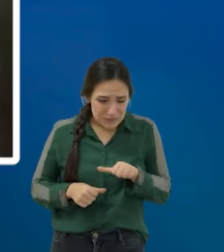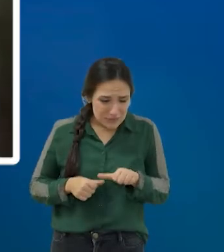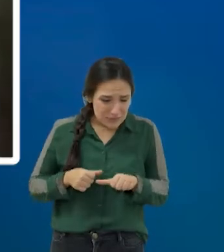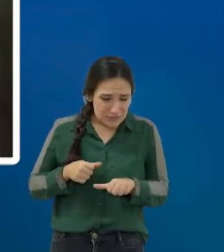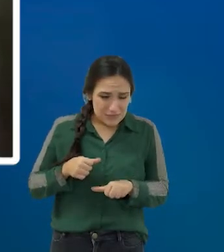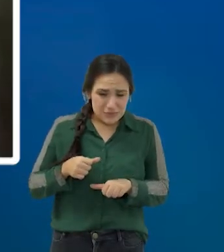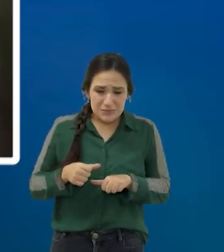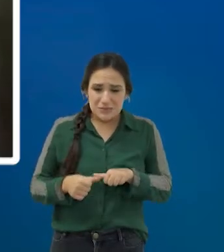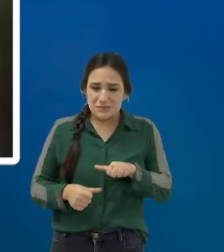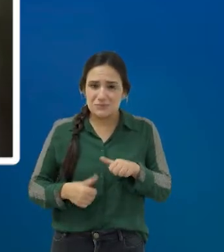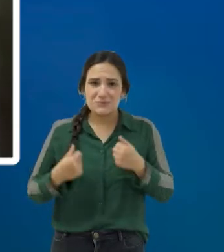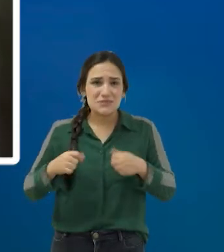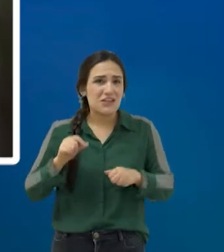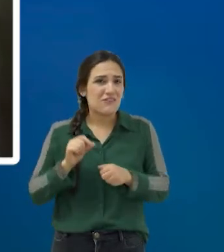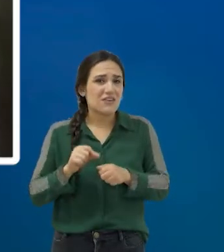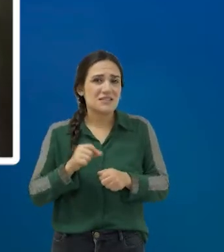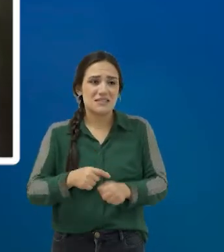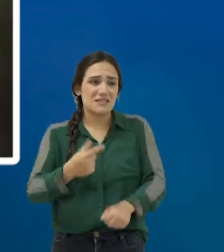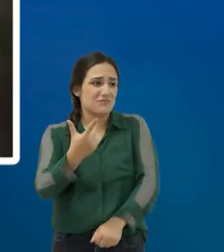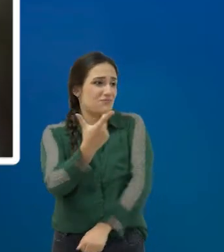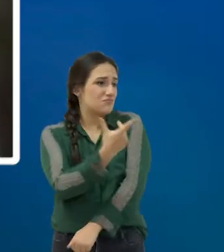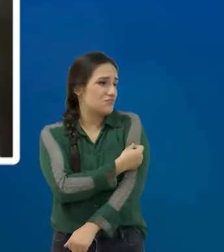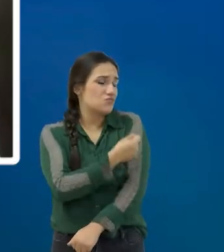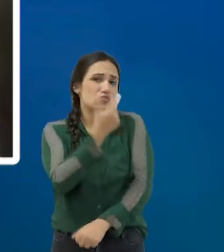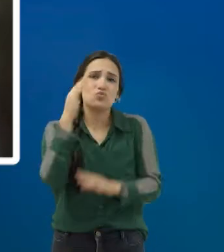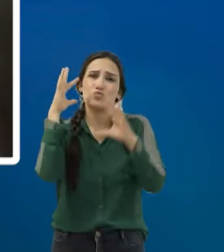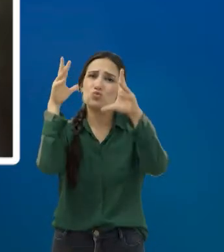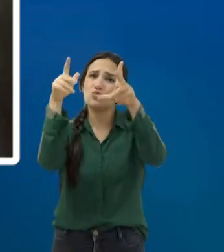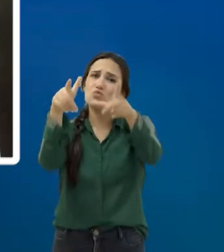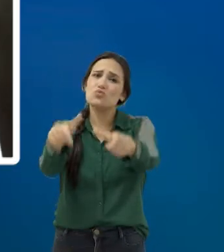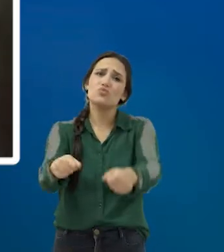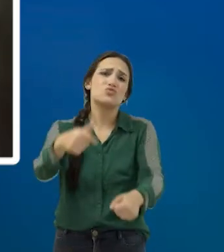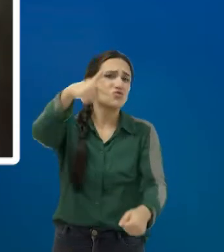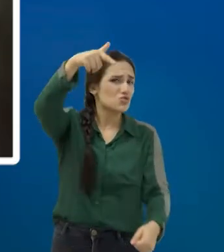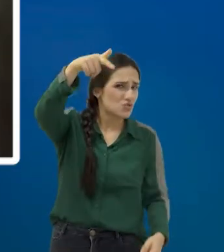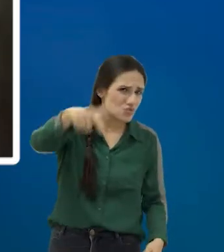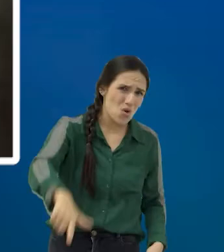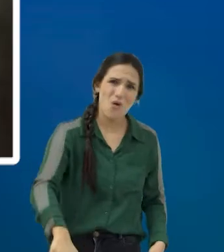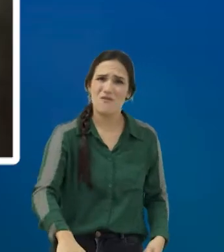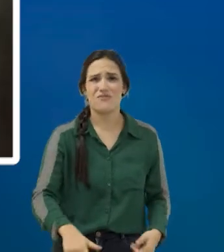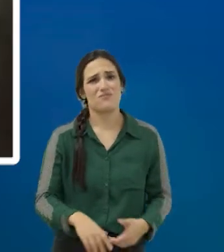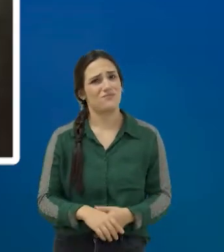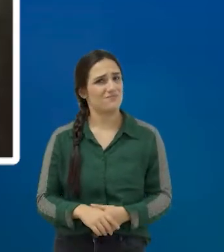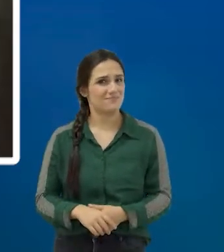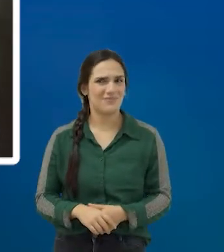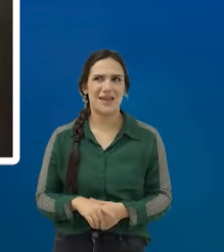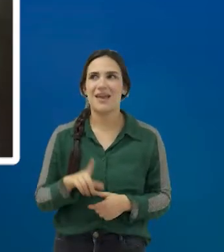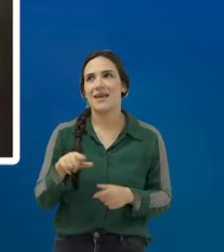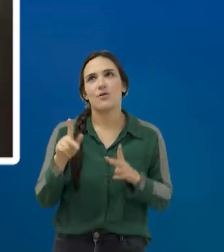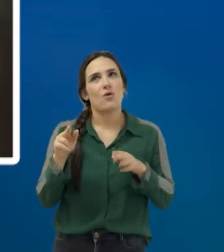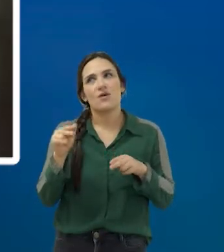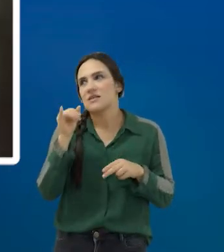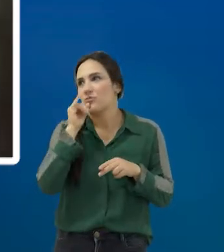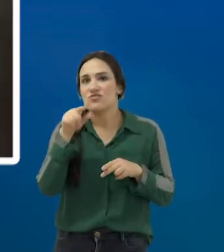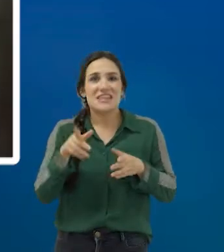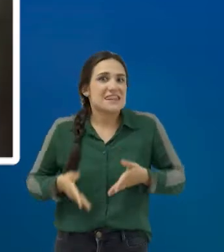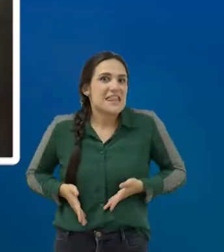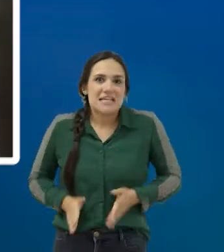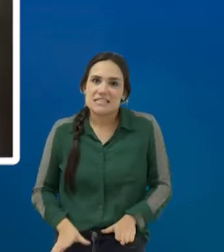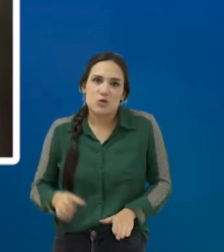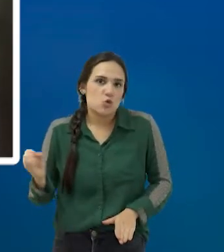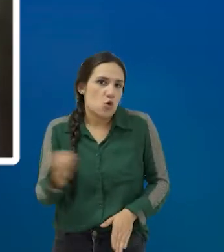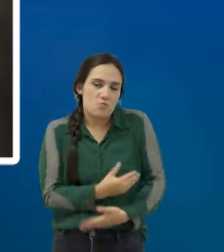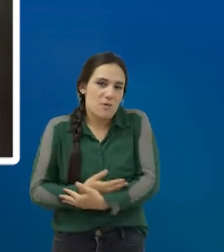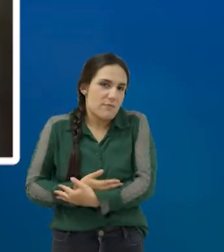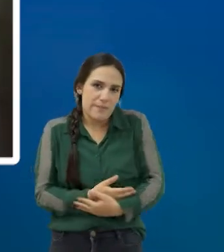refazer todo o seu cartão de vacinação, todo. Verdade, é como se você nascesse de novo e não tivesse nenhuma vacina, não tivesse feito